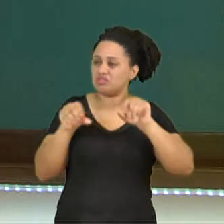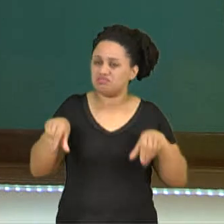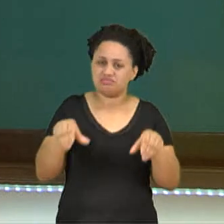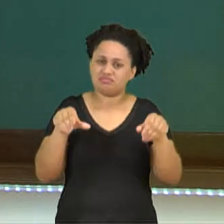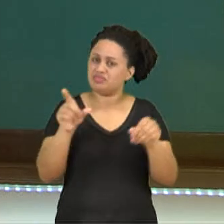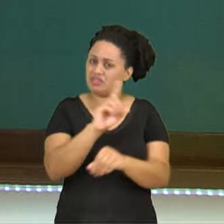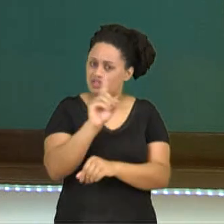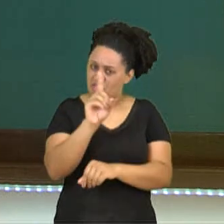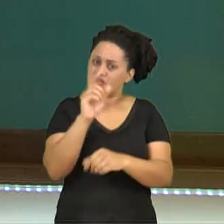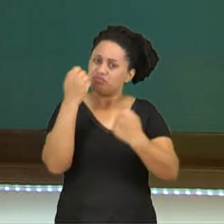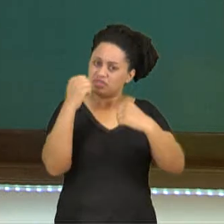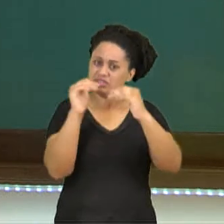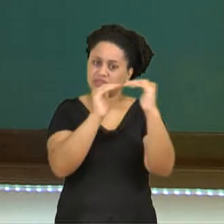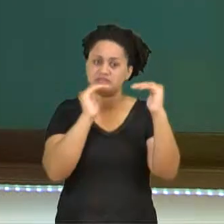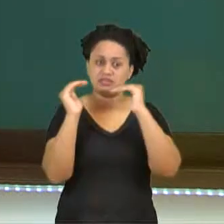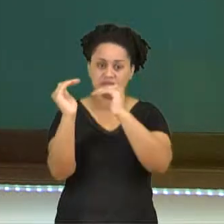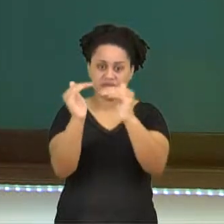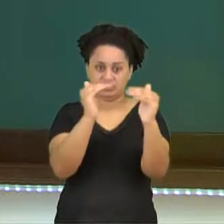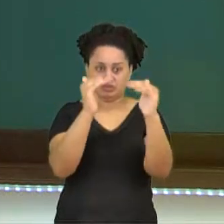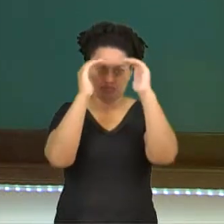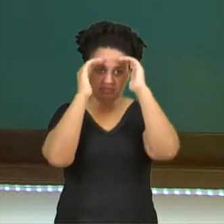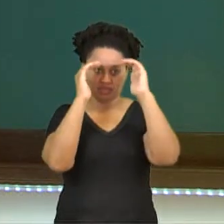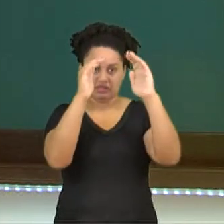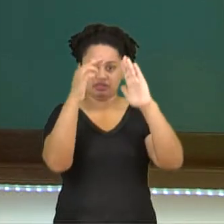você coloca, certo?